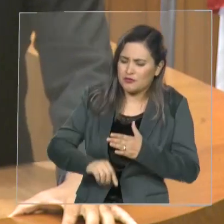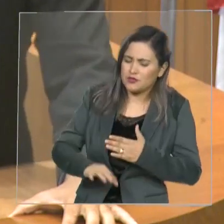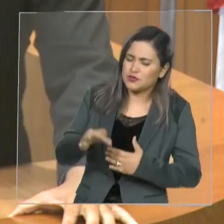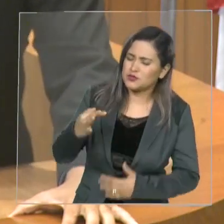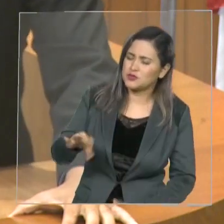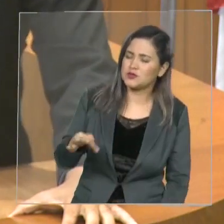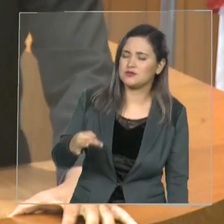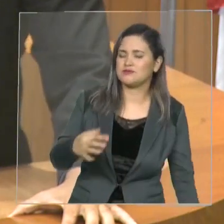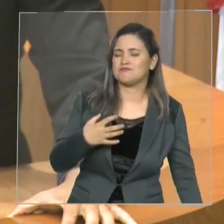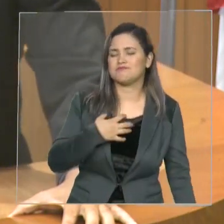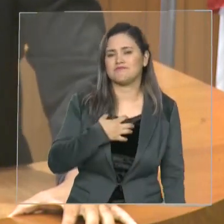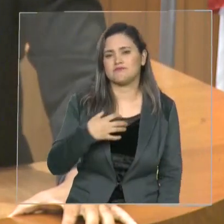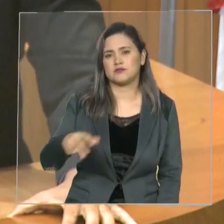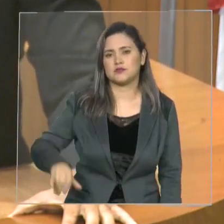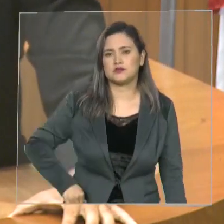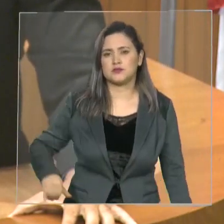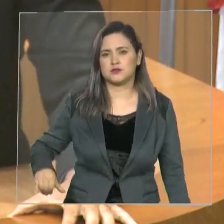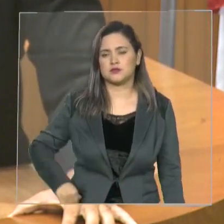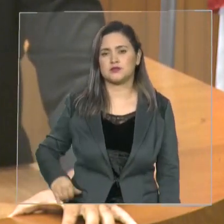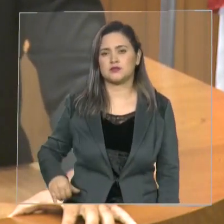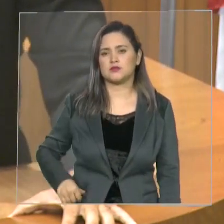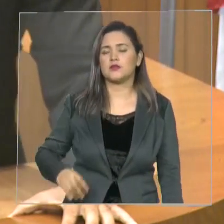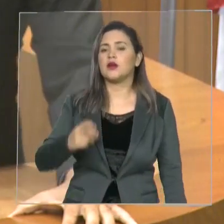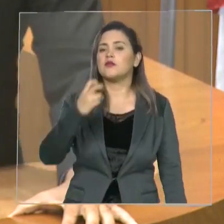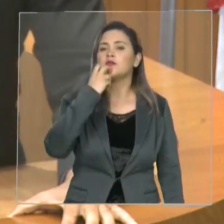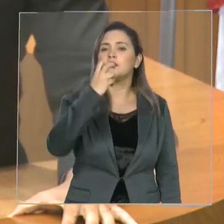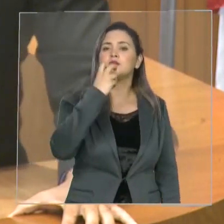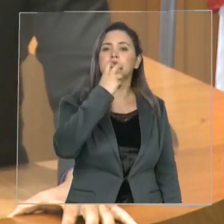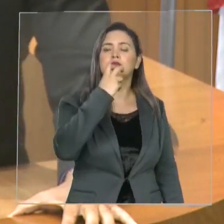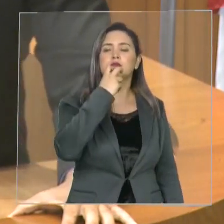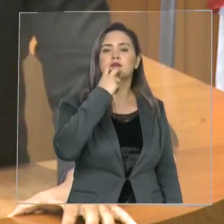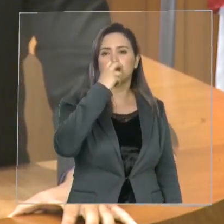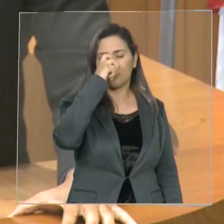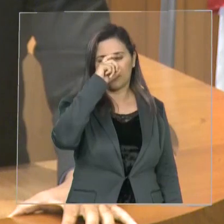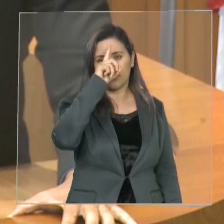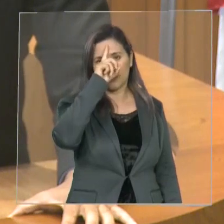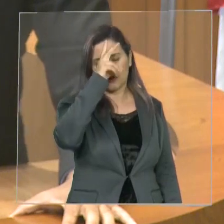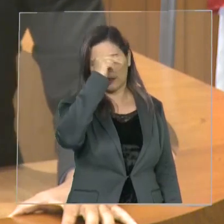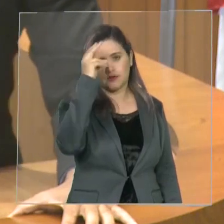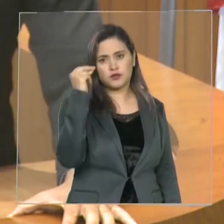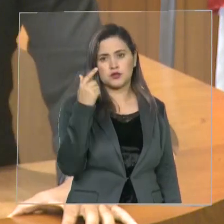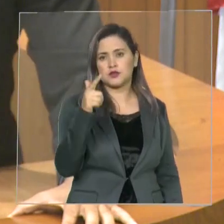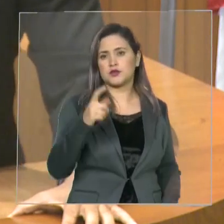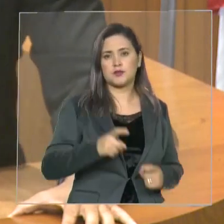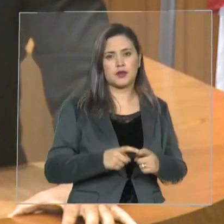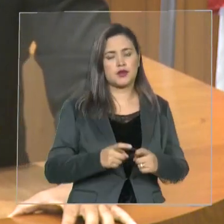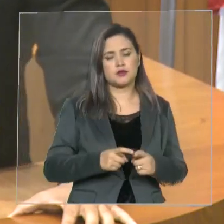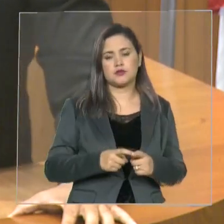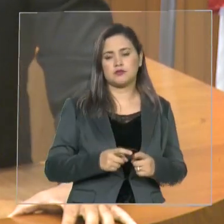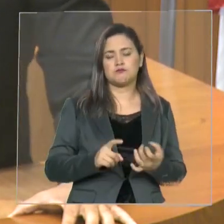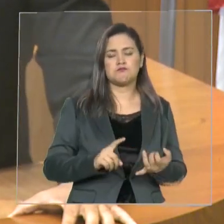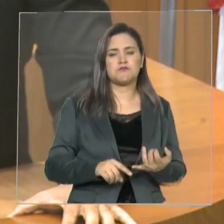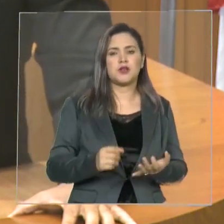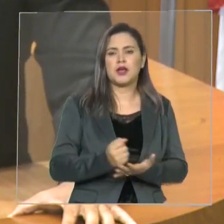vai no socorrão, o hospital da prefeitura, não tem médico. E quando tem, não tem medicação.